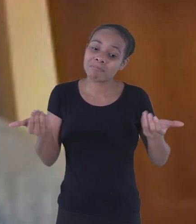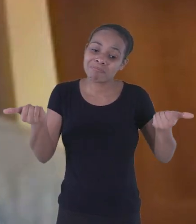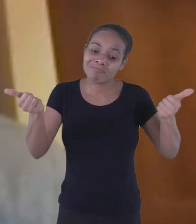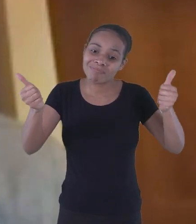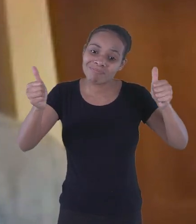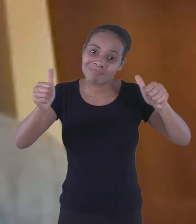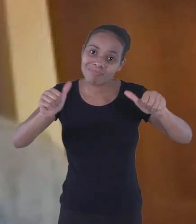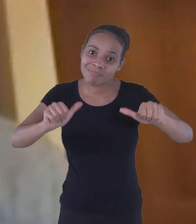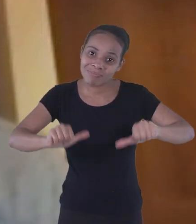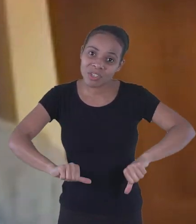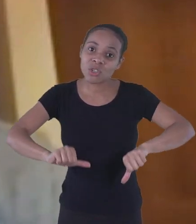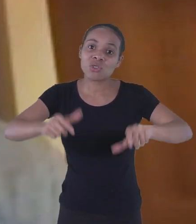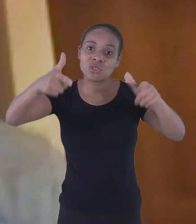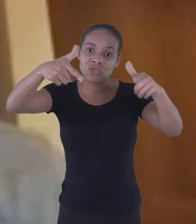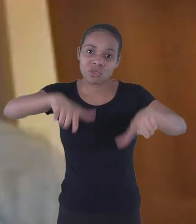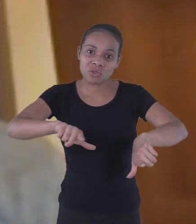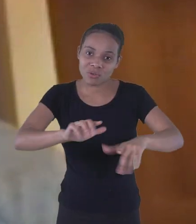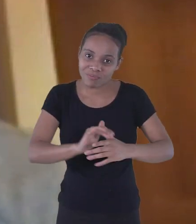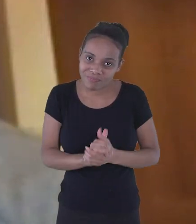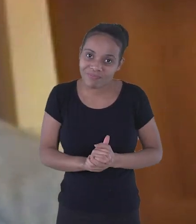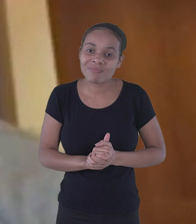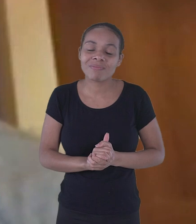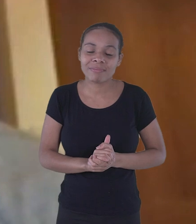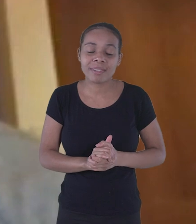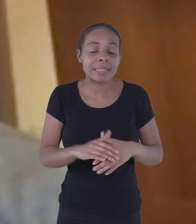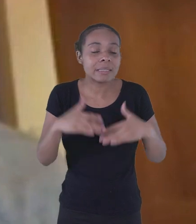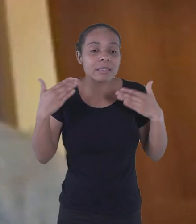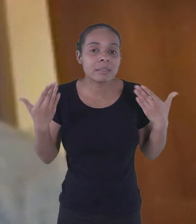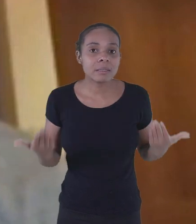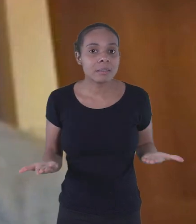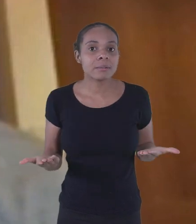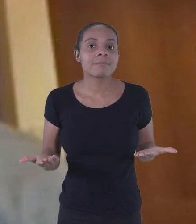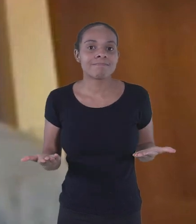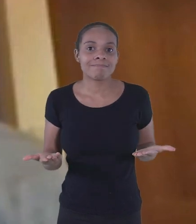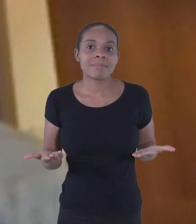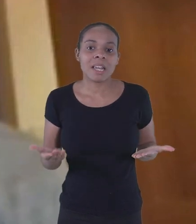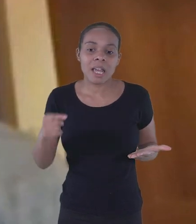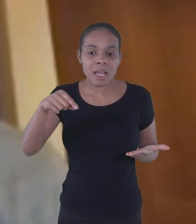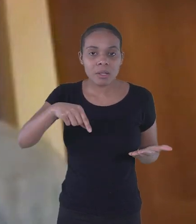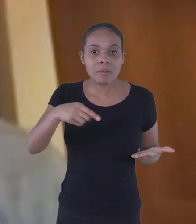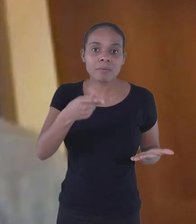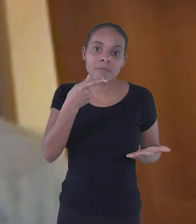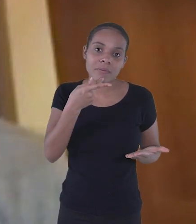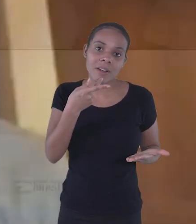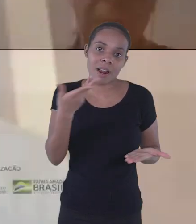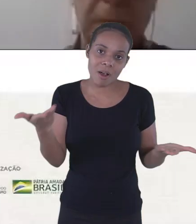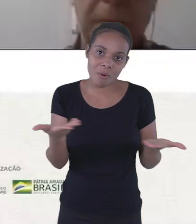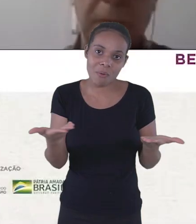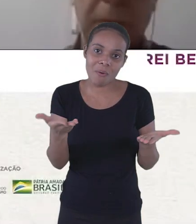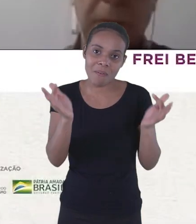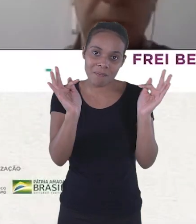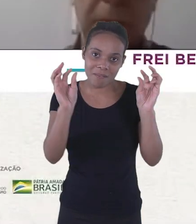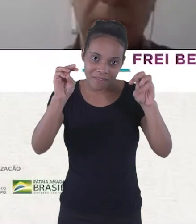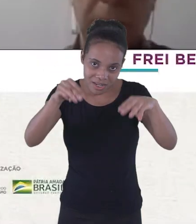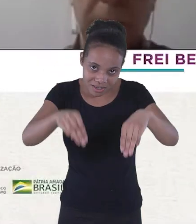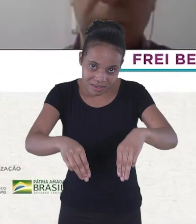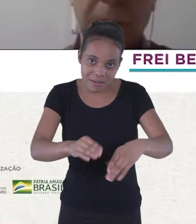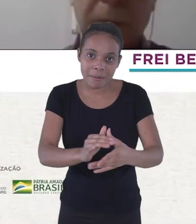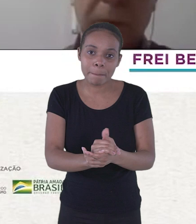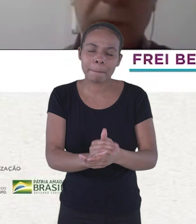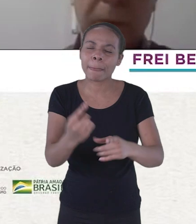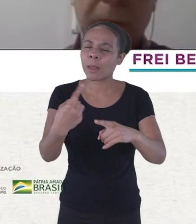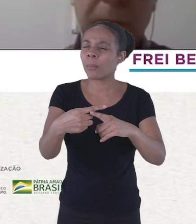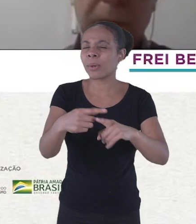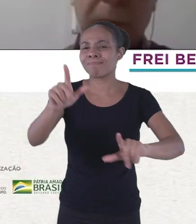nela. Então, é essa mensagem que eu queria passar no final, porque esse canal é um